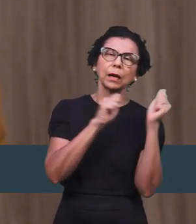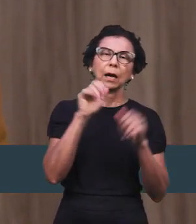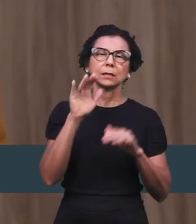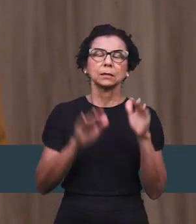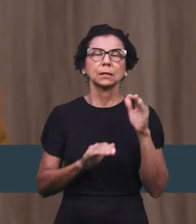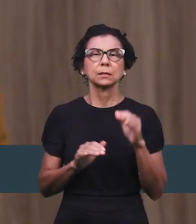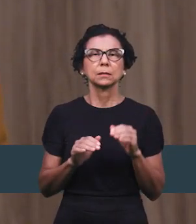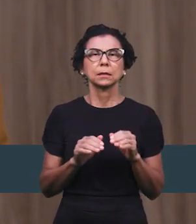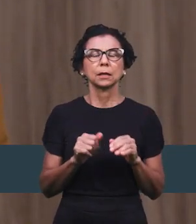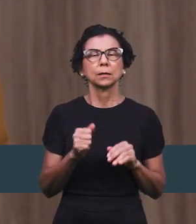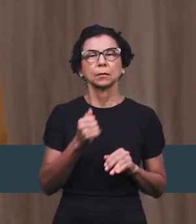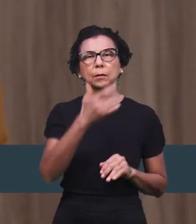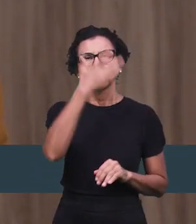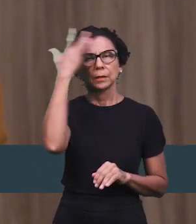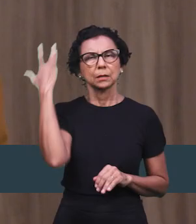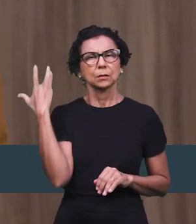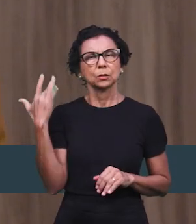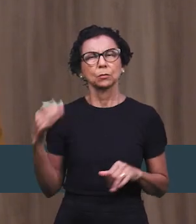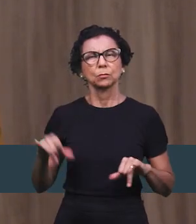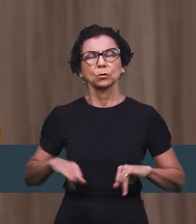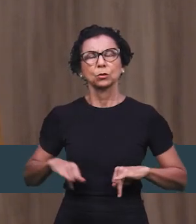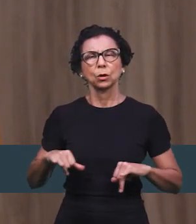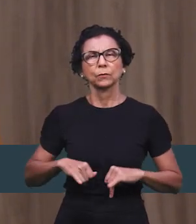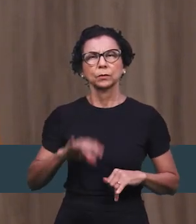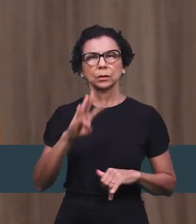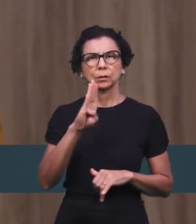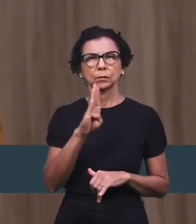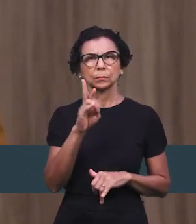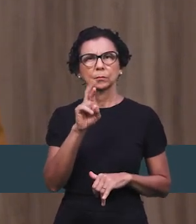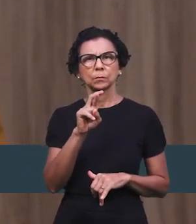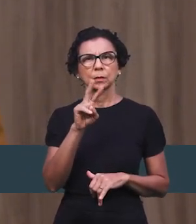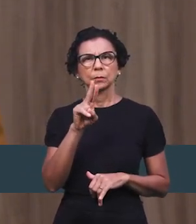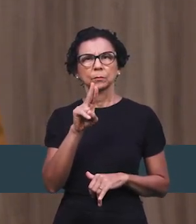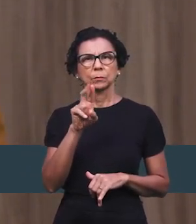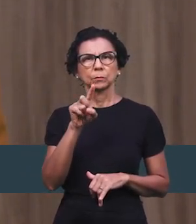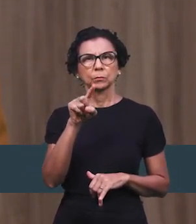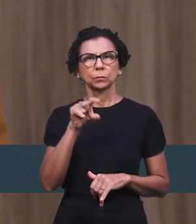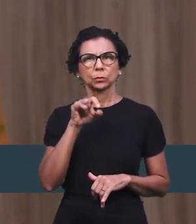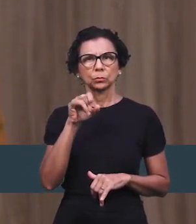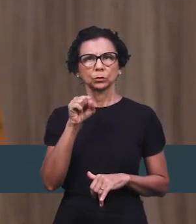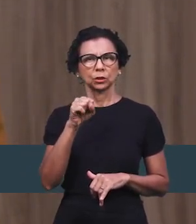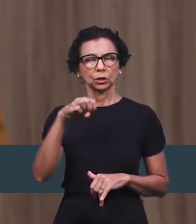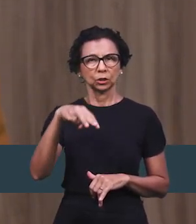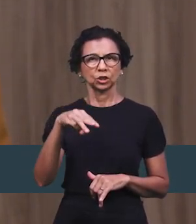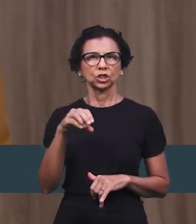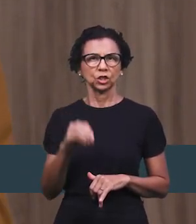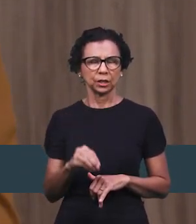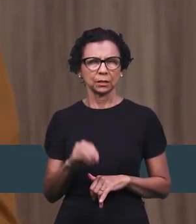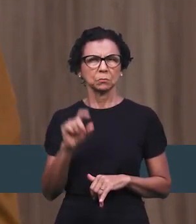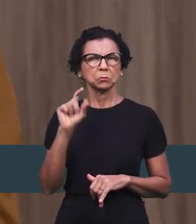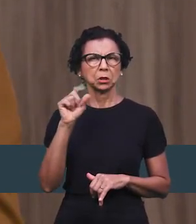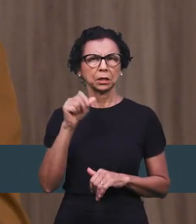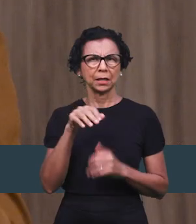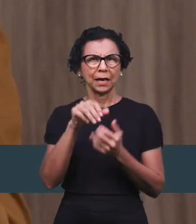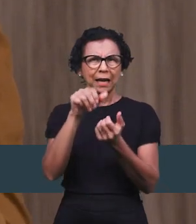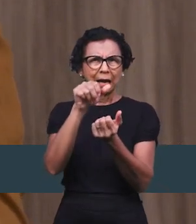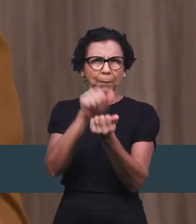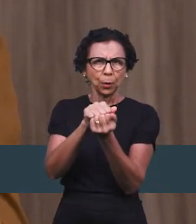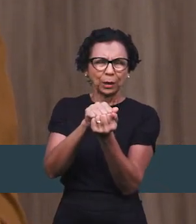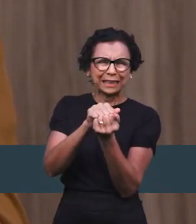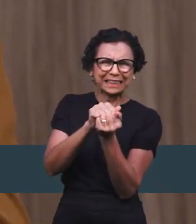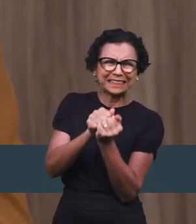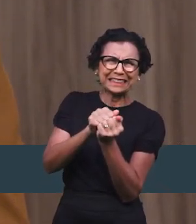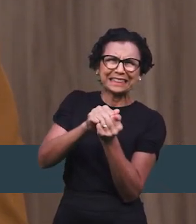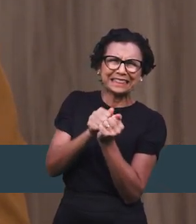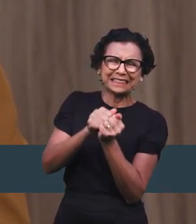estresse. Então, muitos pacientes eles chegam no consultório falando que estão com dor na cabeça, no